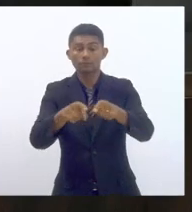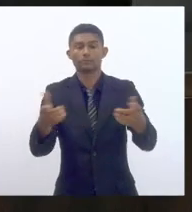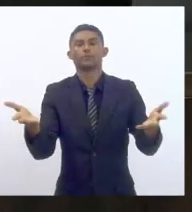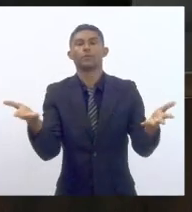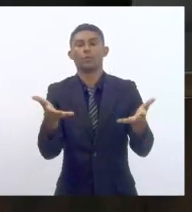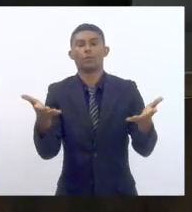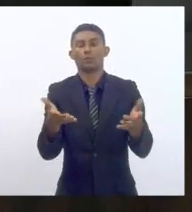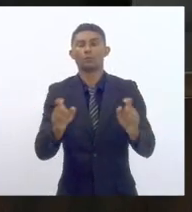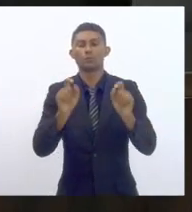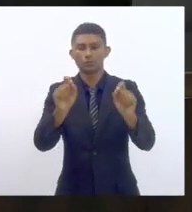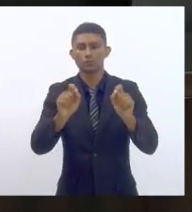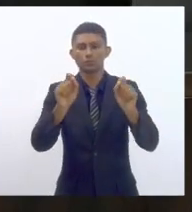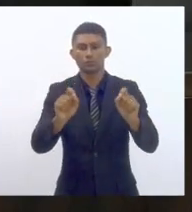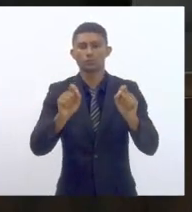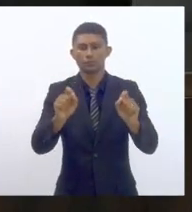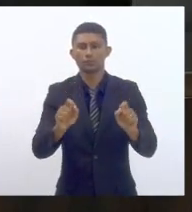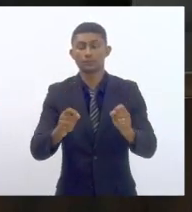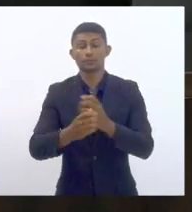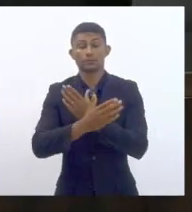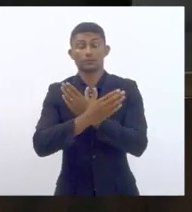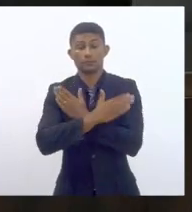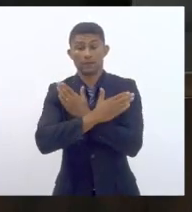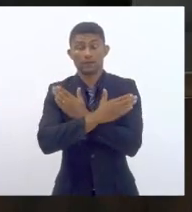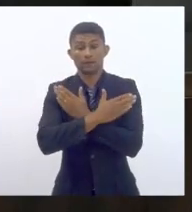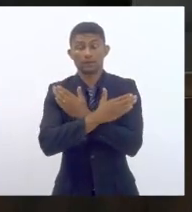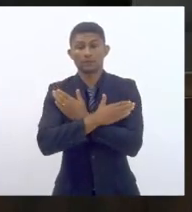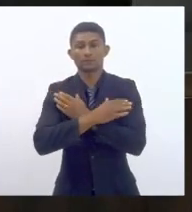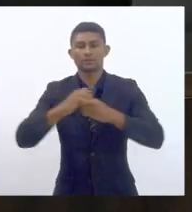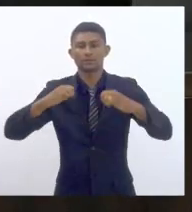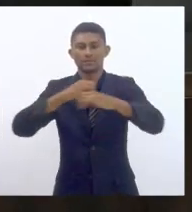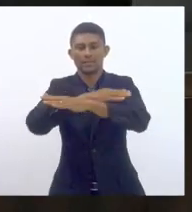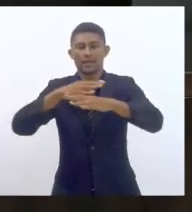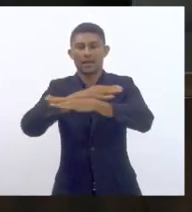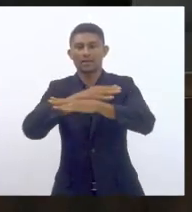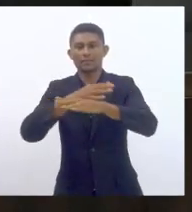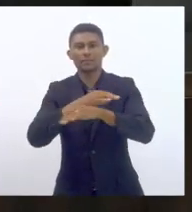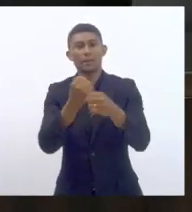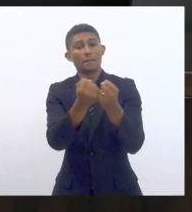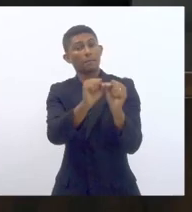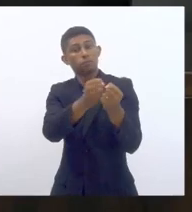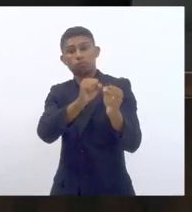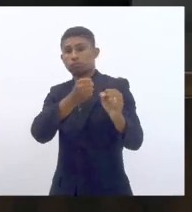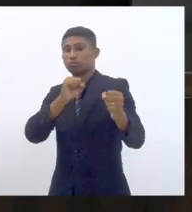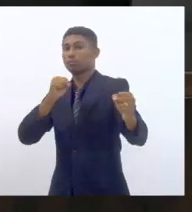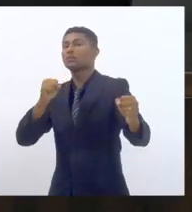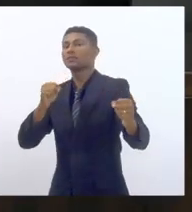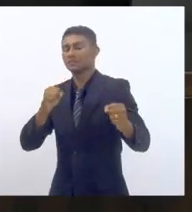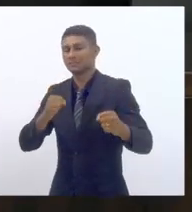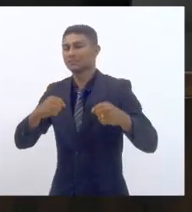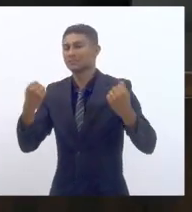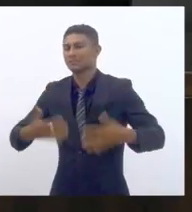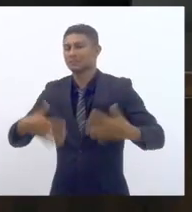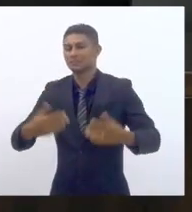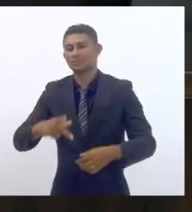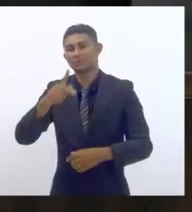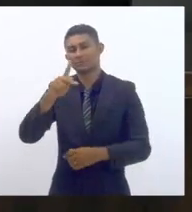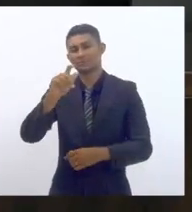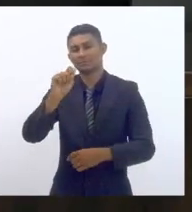deputado Eurico, é feriado na grande cidade, na maior cidade do mundo, que é